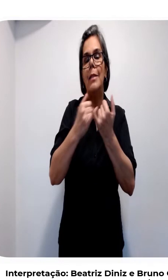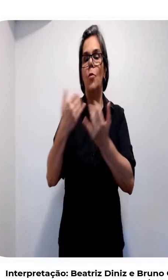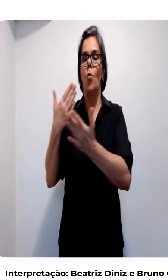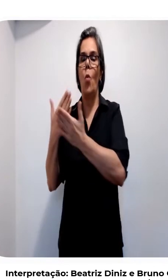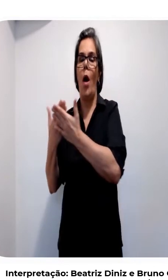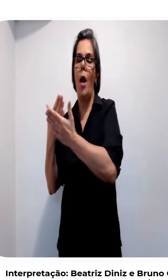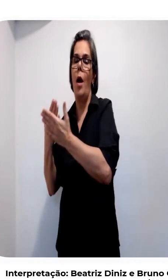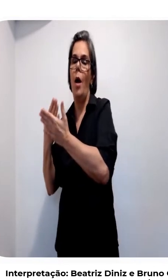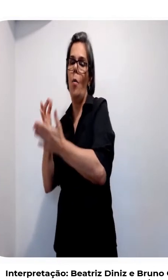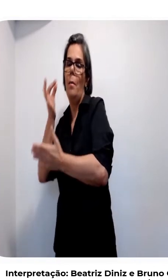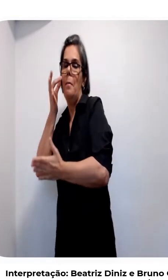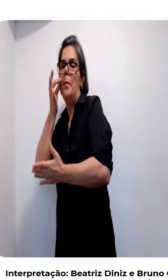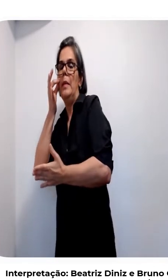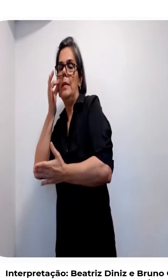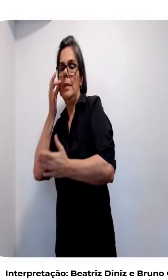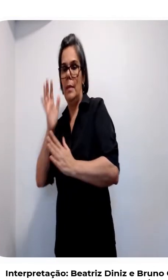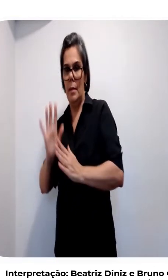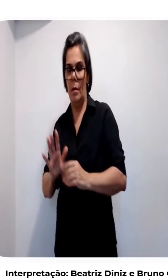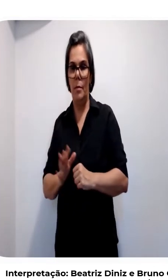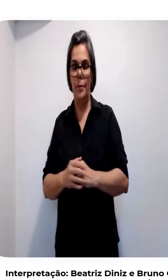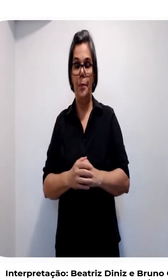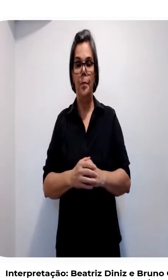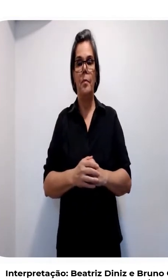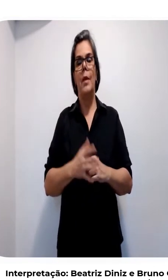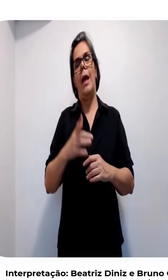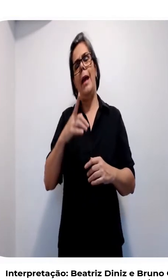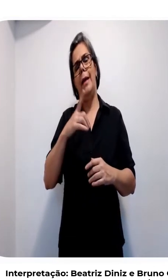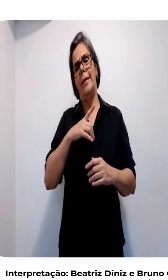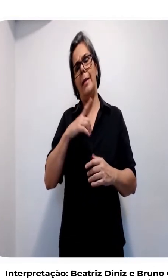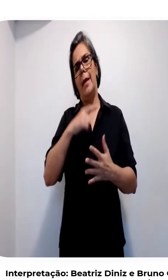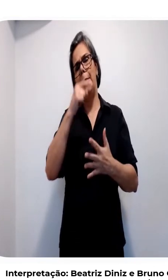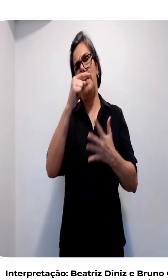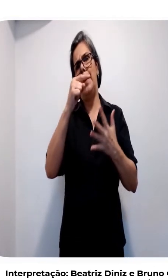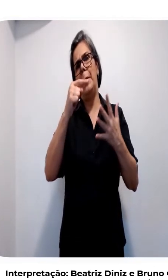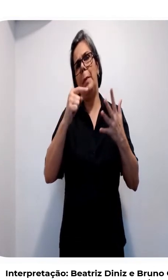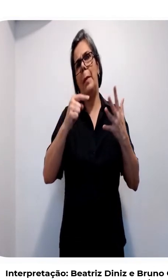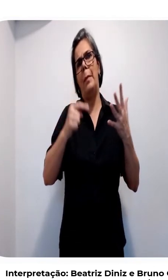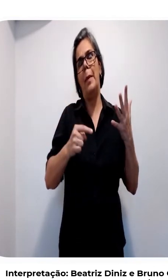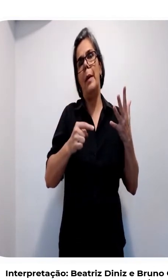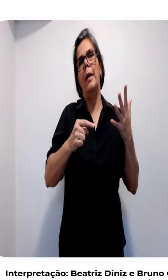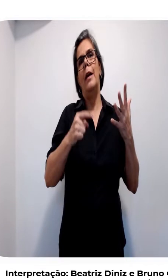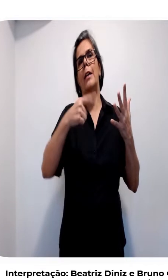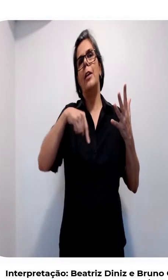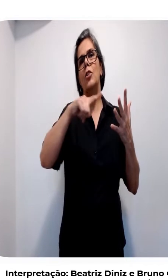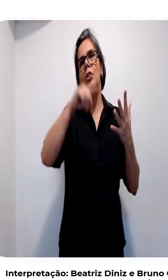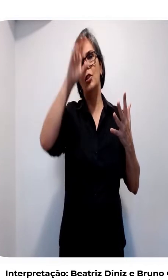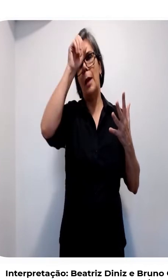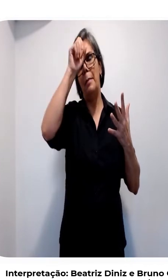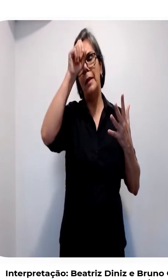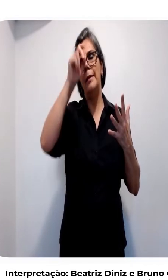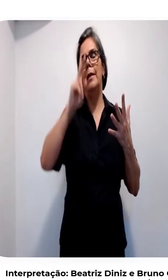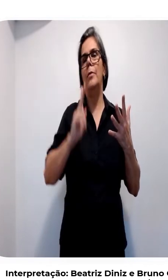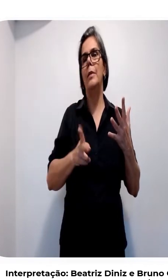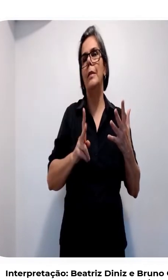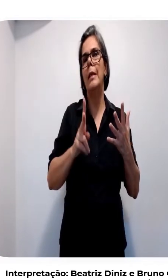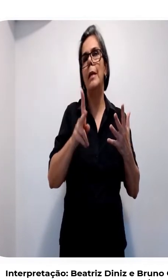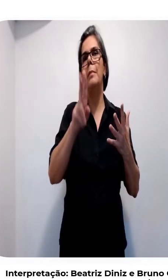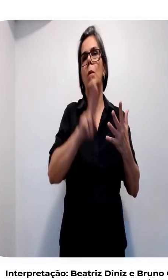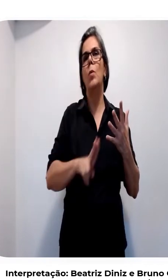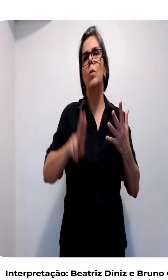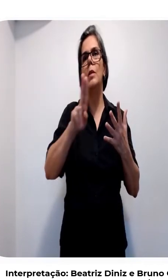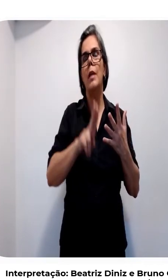aula presencial. E aí vem todas essas outras ferramentas que a gente tem aprendido aí a cada dia no